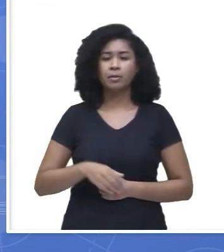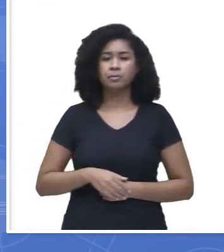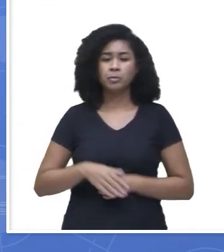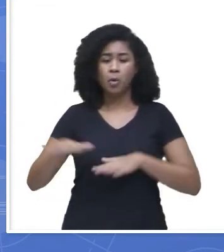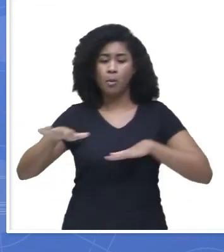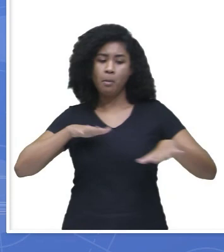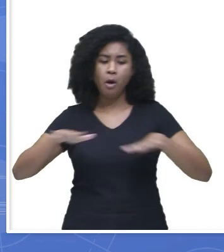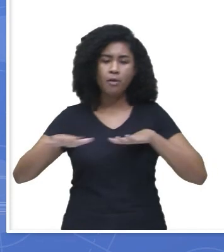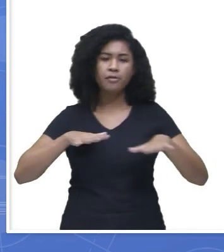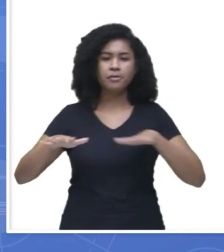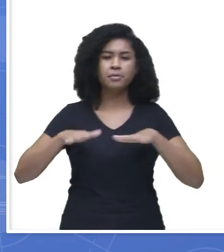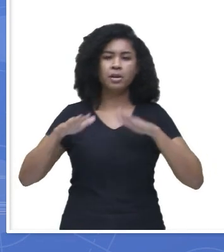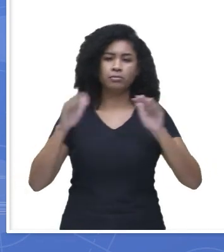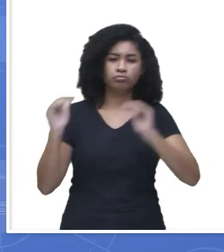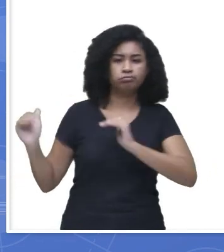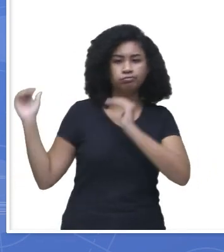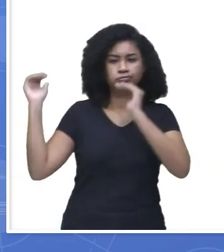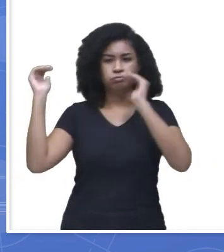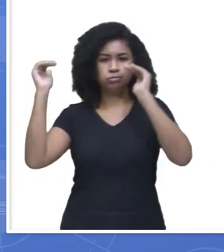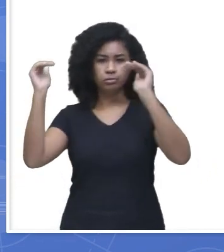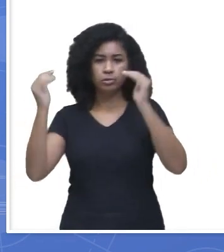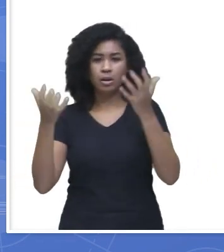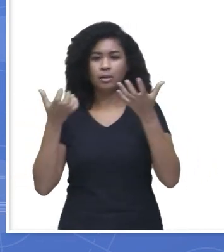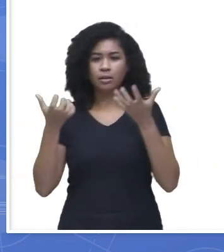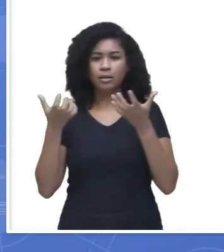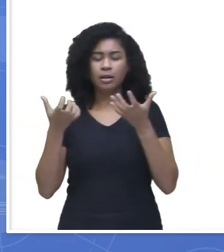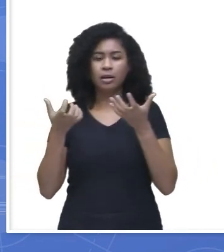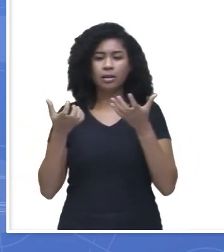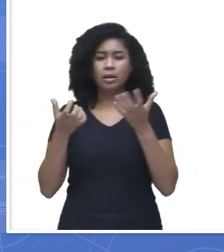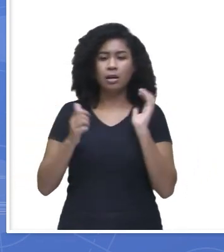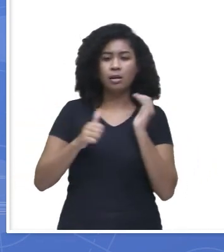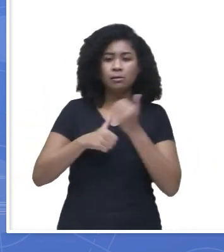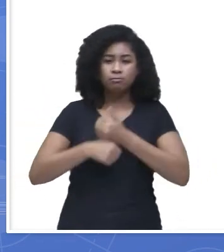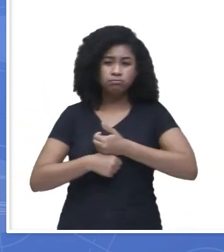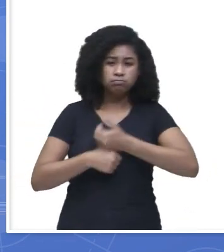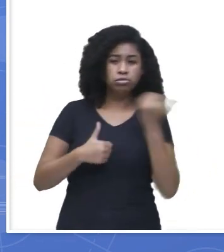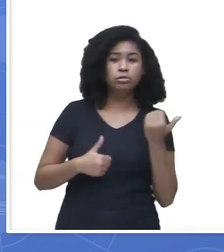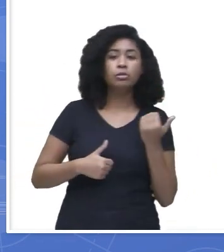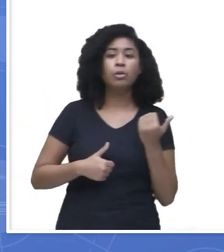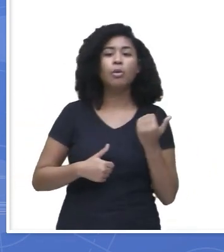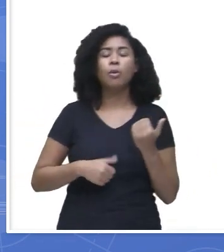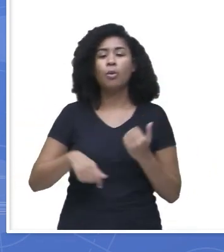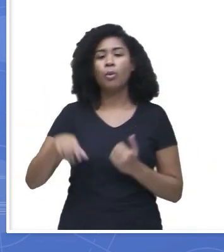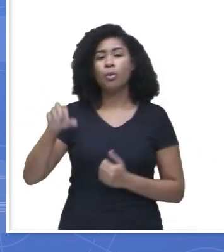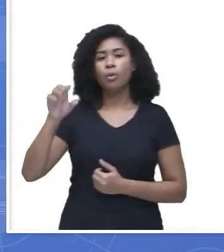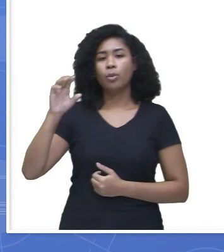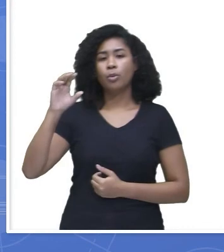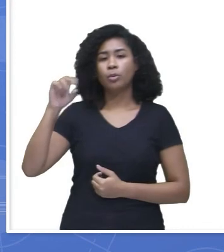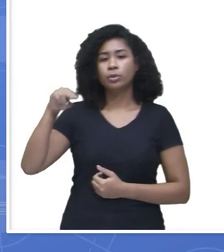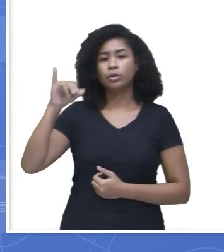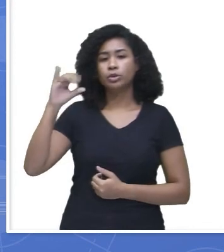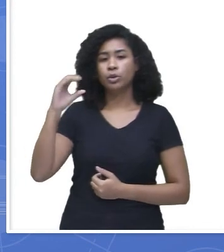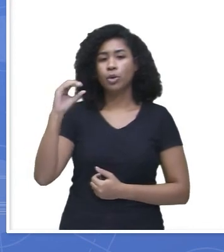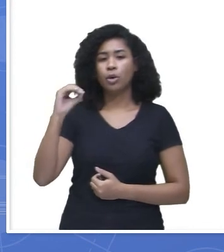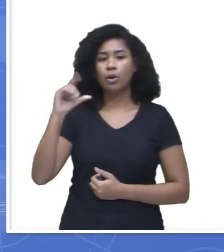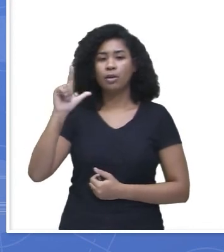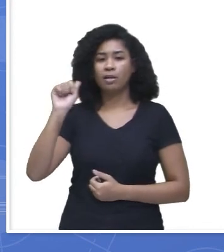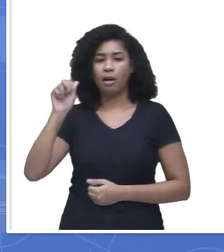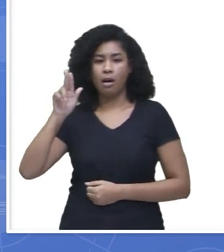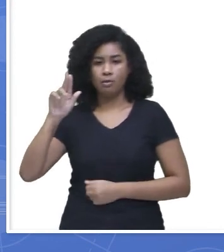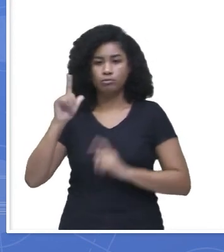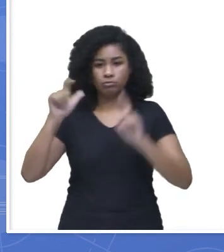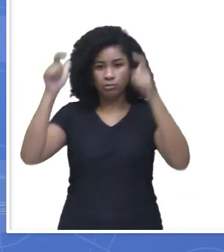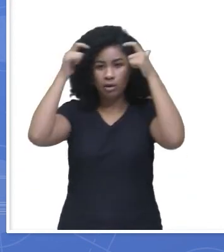o objetivo de depor czar Nicolau II. Então, gente, a alternativa correta é a letra D.